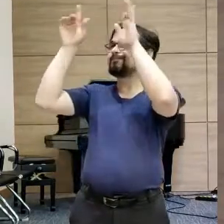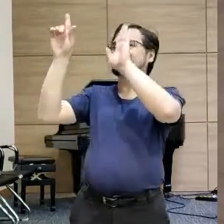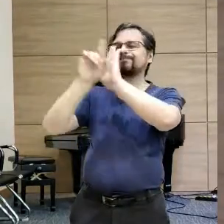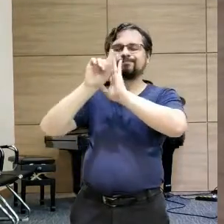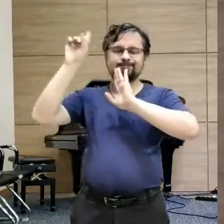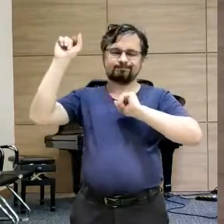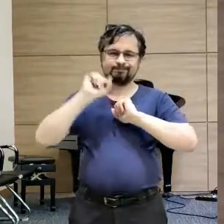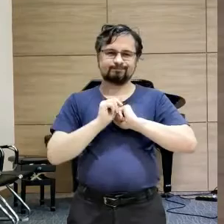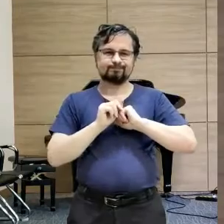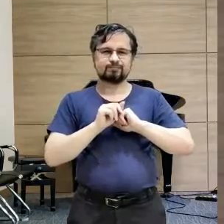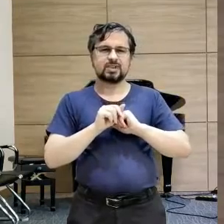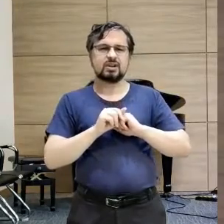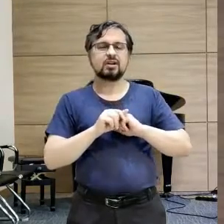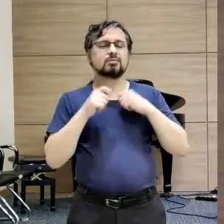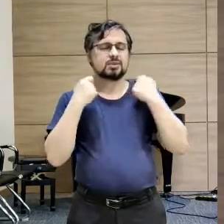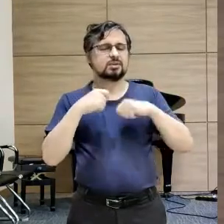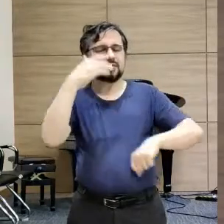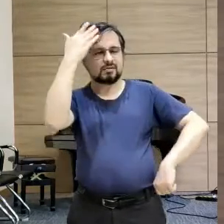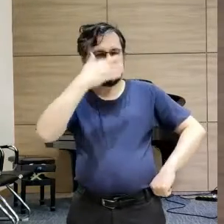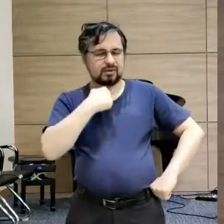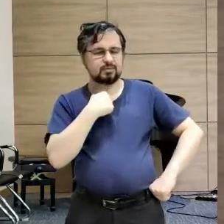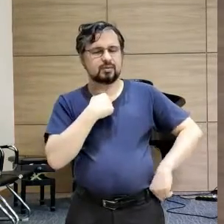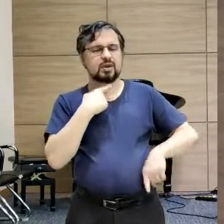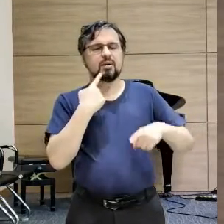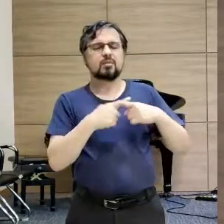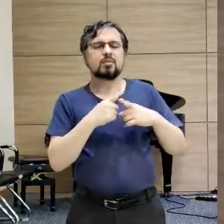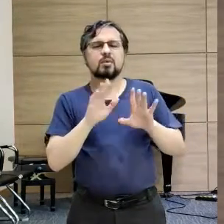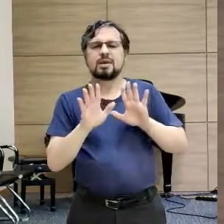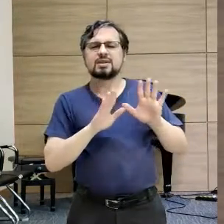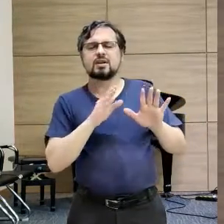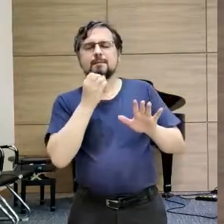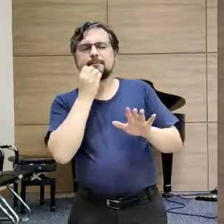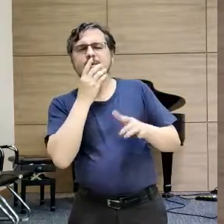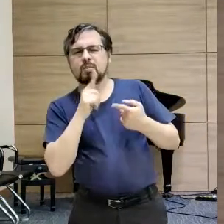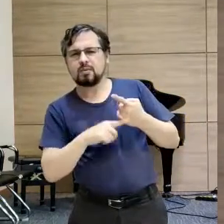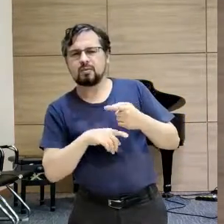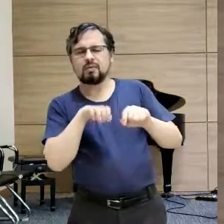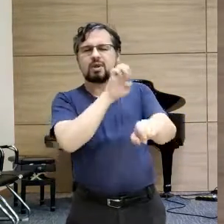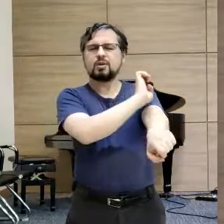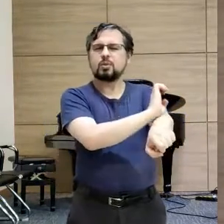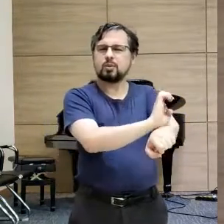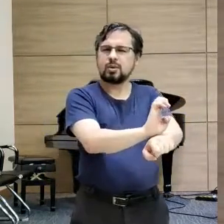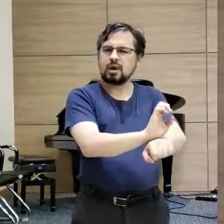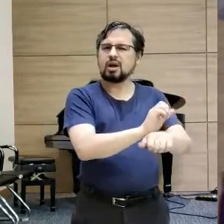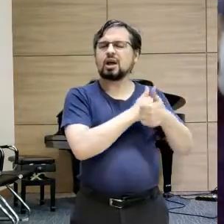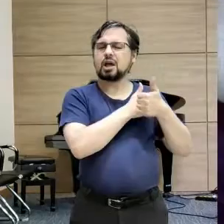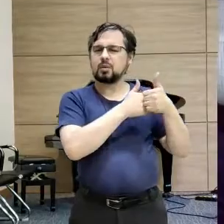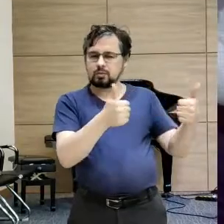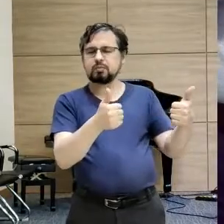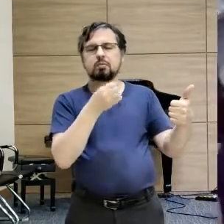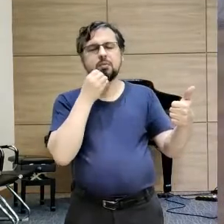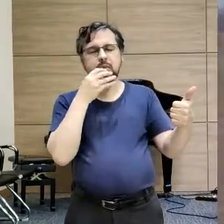seja bonzinho, por mais que você seja um gentleman, por mais que você seja uma dama,